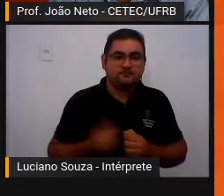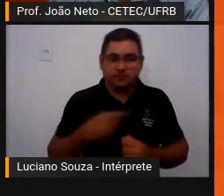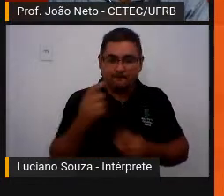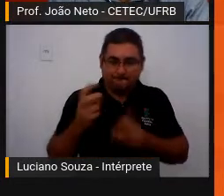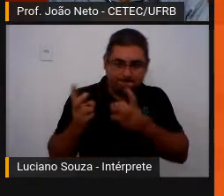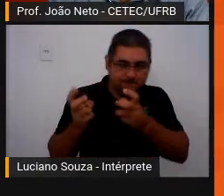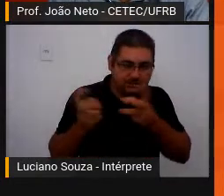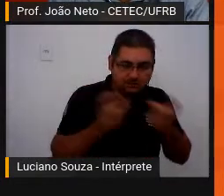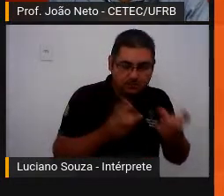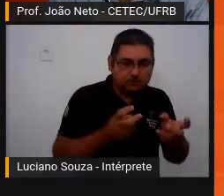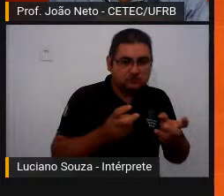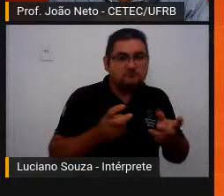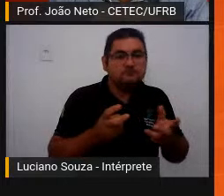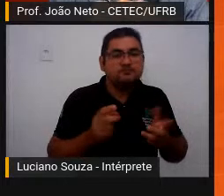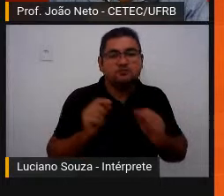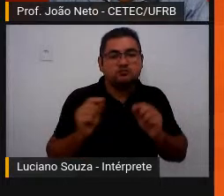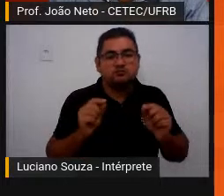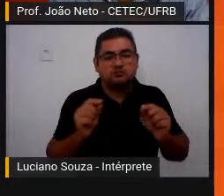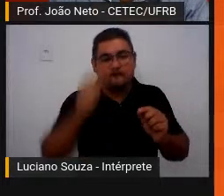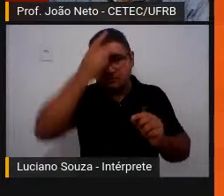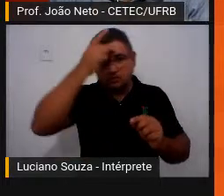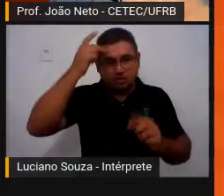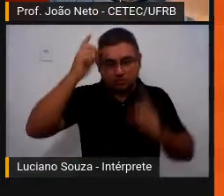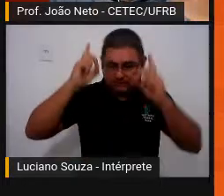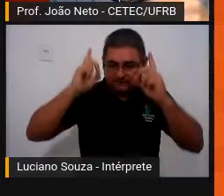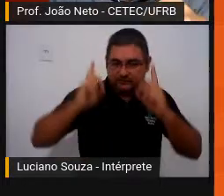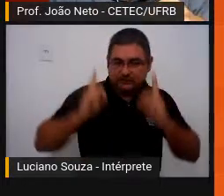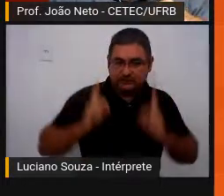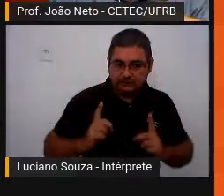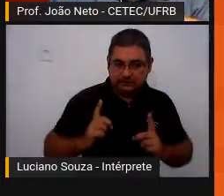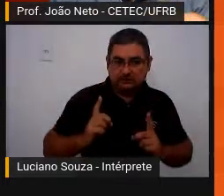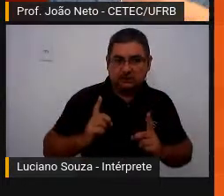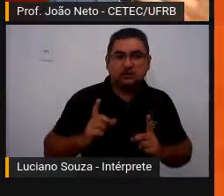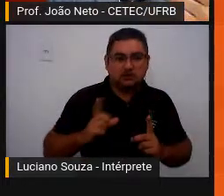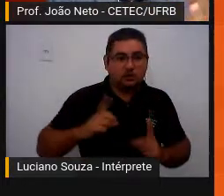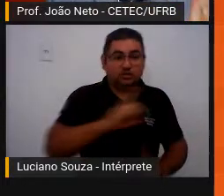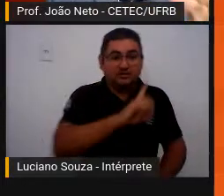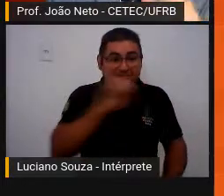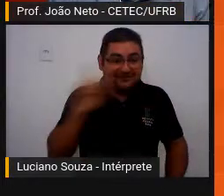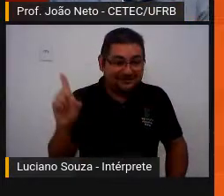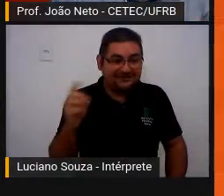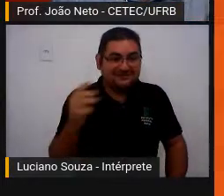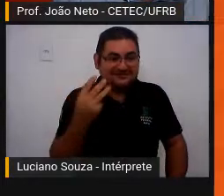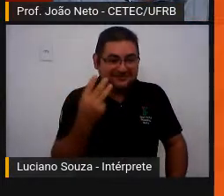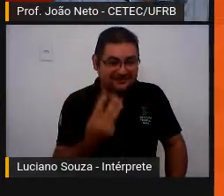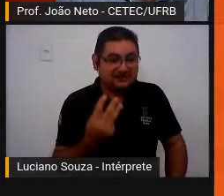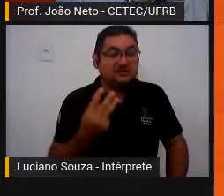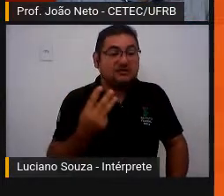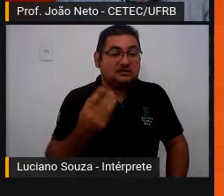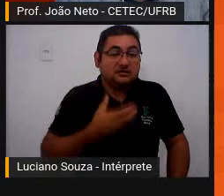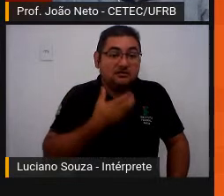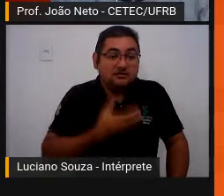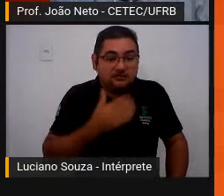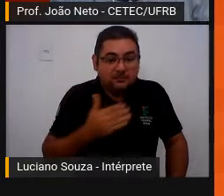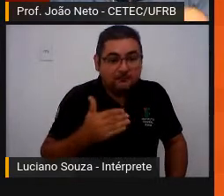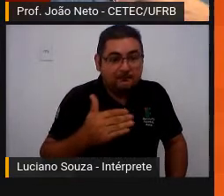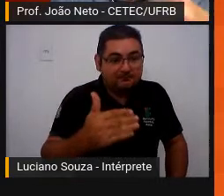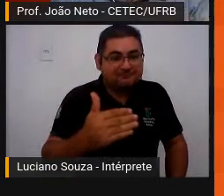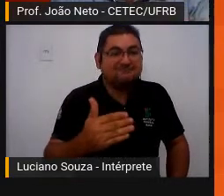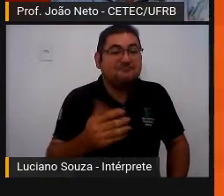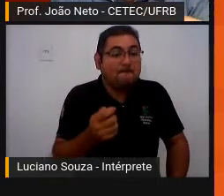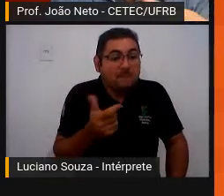perceber também que a pessoa com deficiência tem um dia o dia três de dezembro de já está logo aí